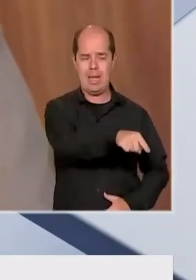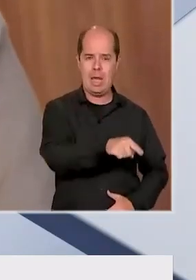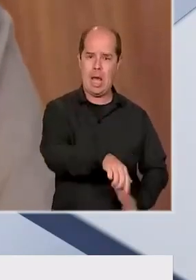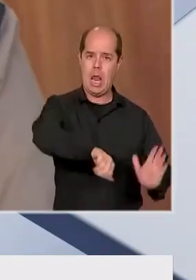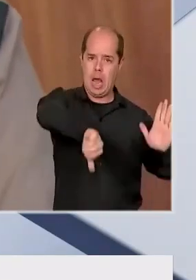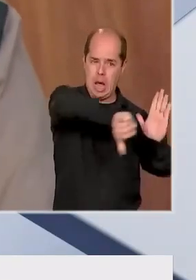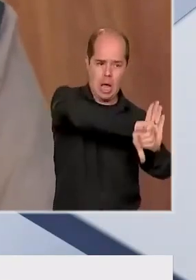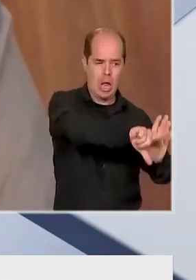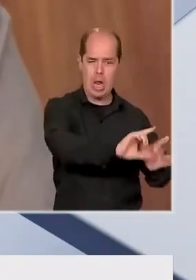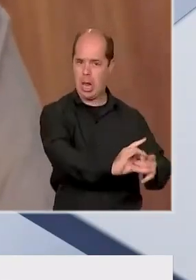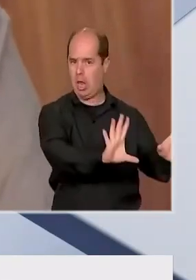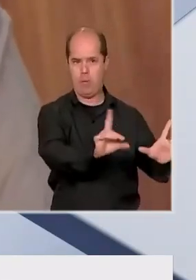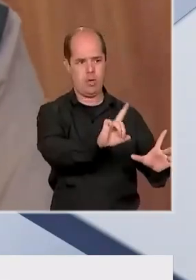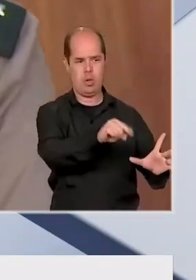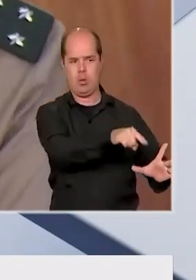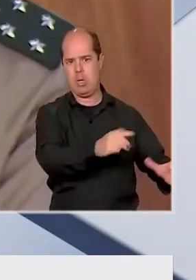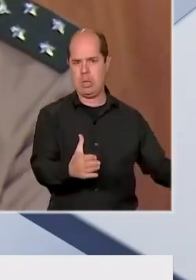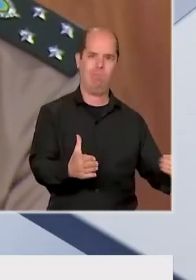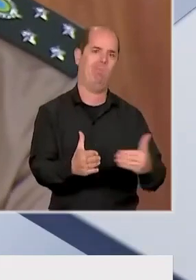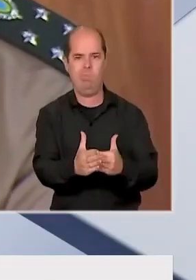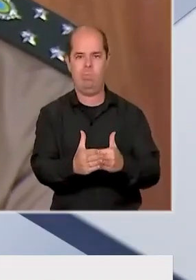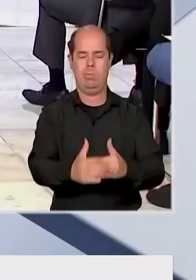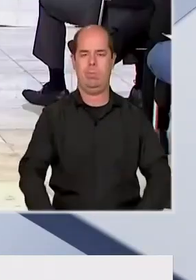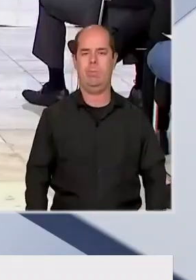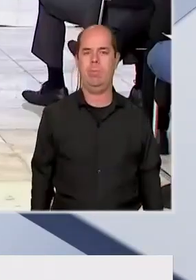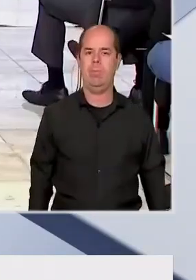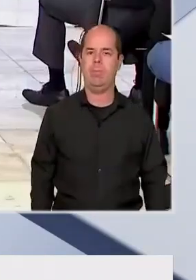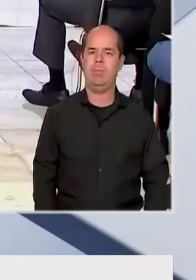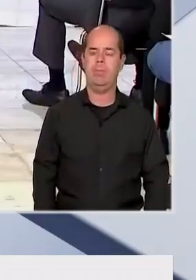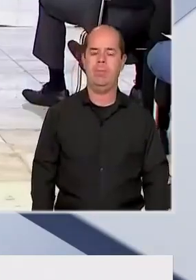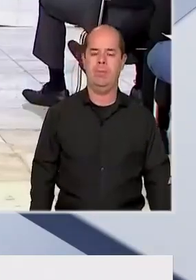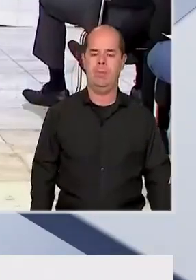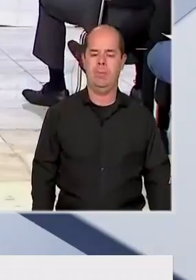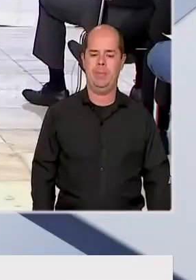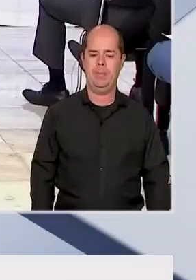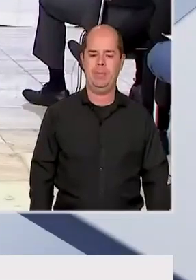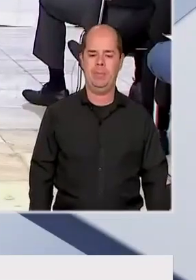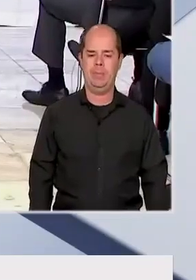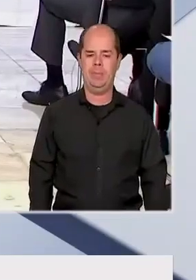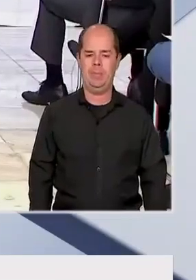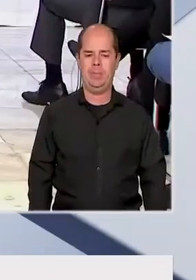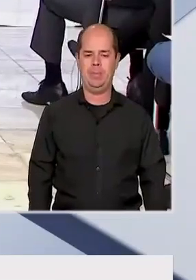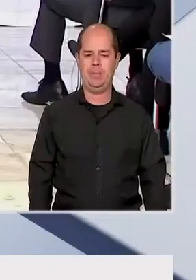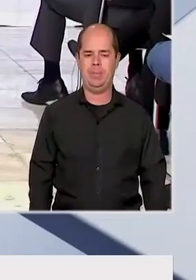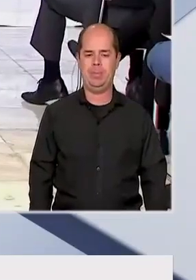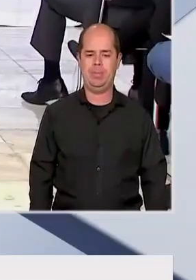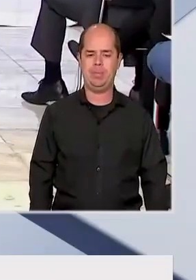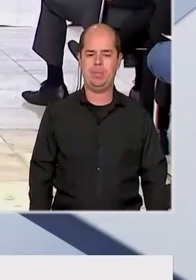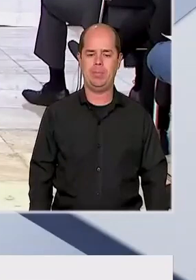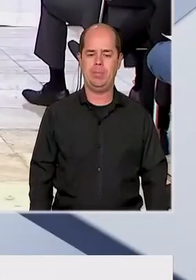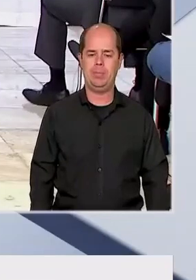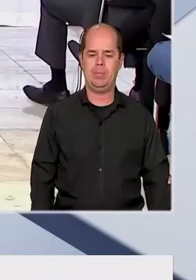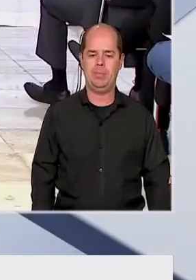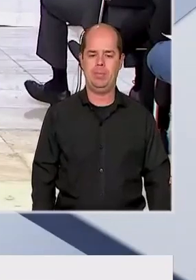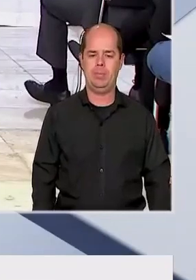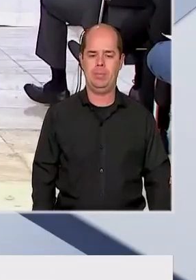federal os estados mantém também as suas forças posicionadas a responsabilidade dos Estados continua